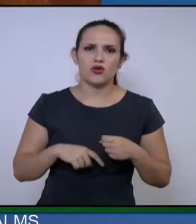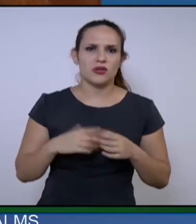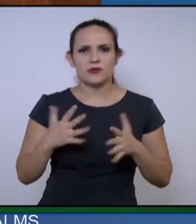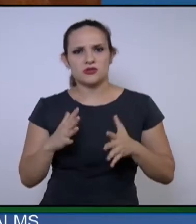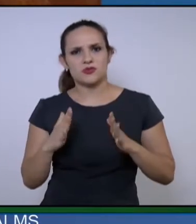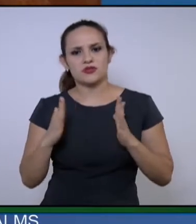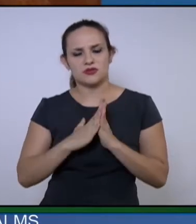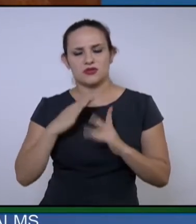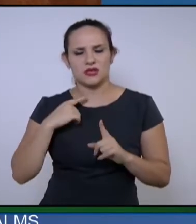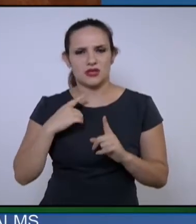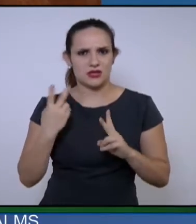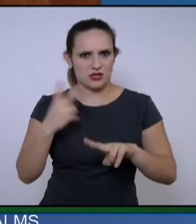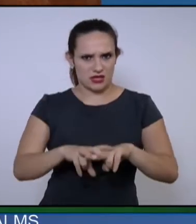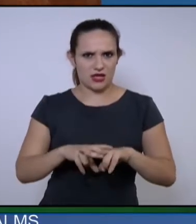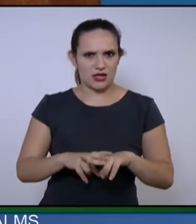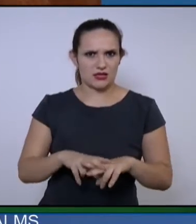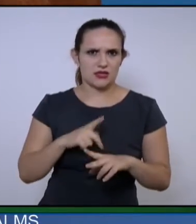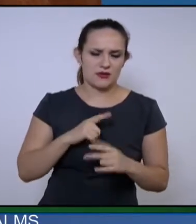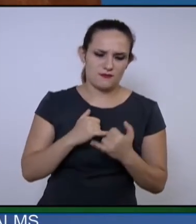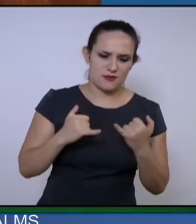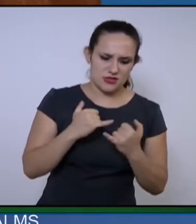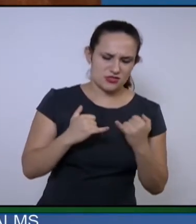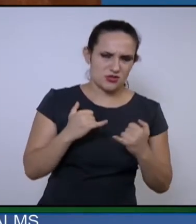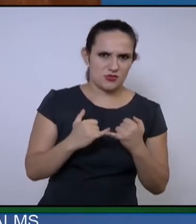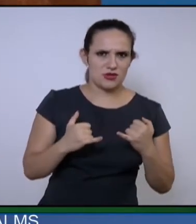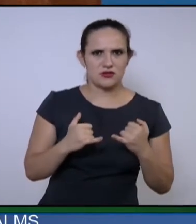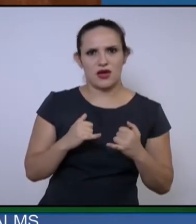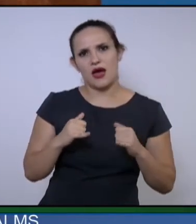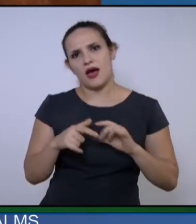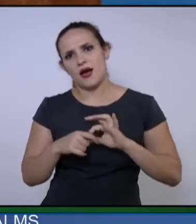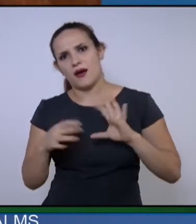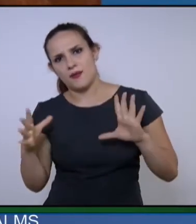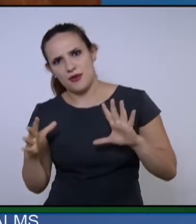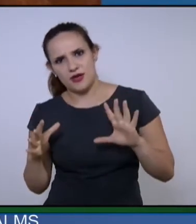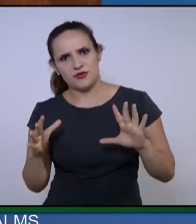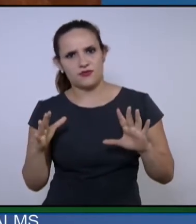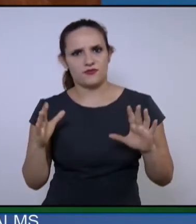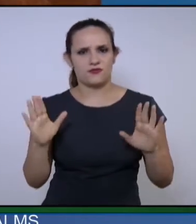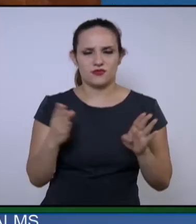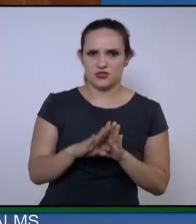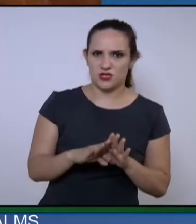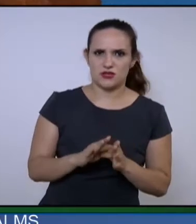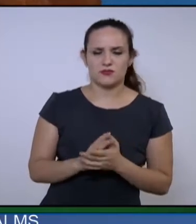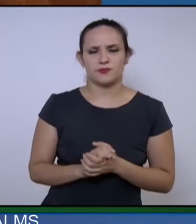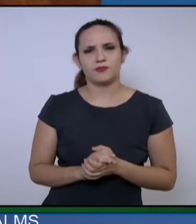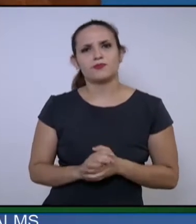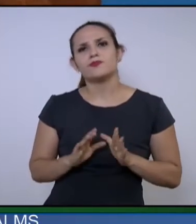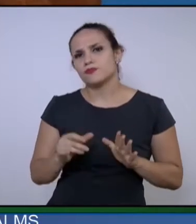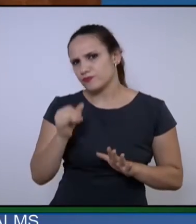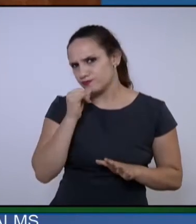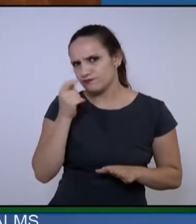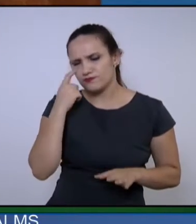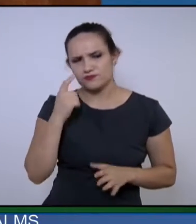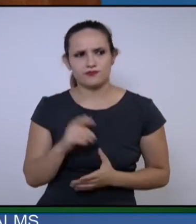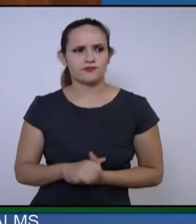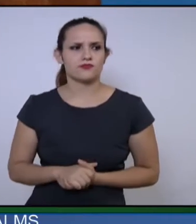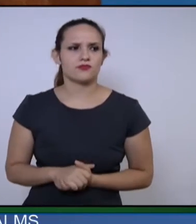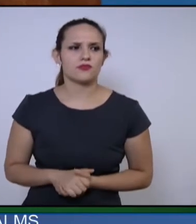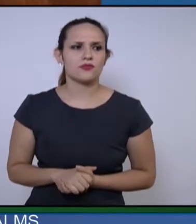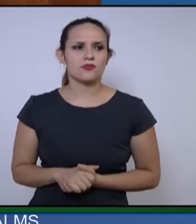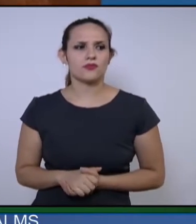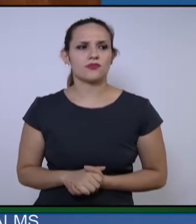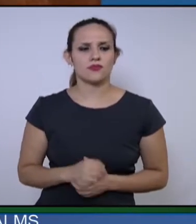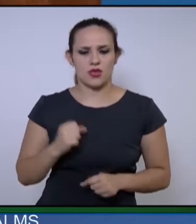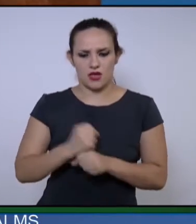Suzana von Richthofen, condenação de mais de 30 anos, crime que ocorreu, se não me engano,